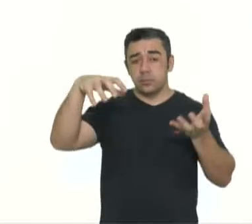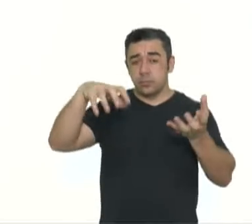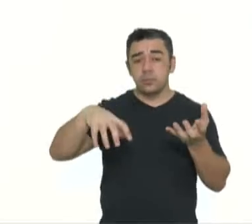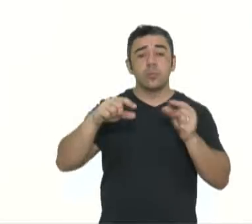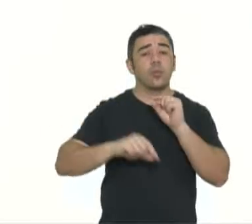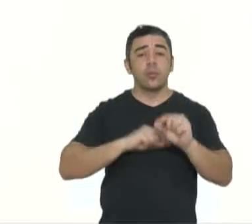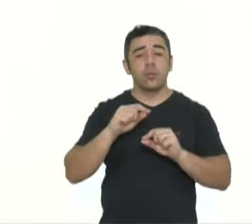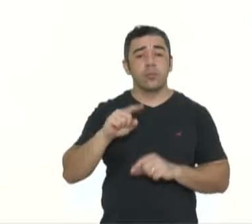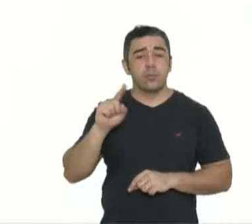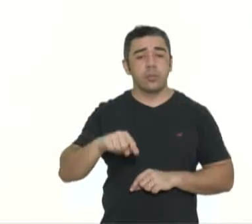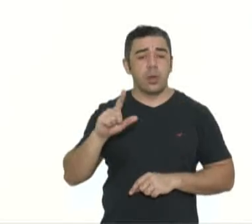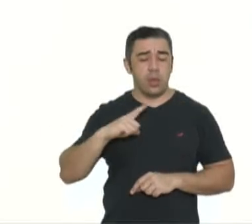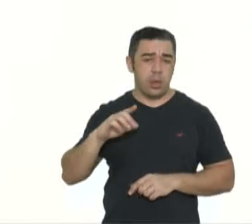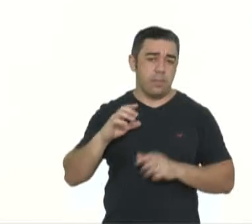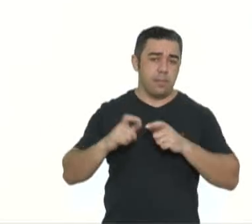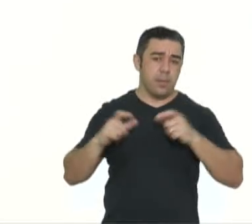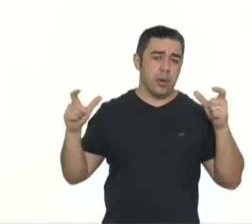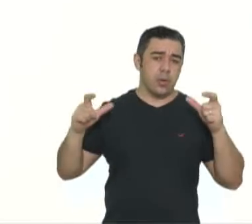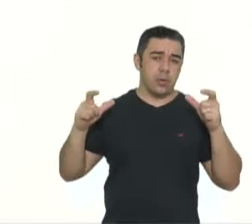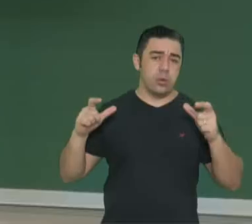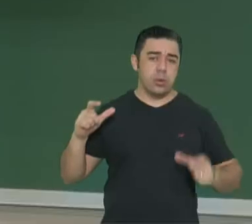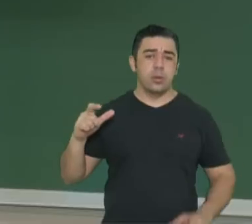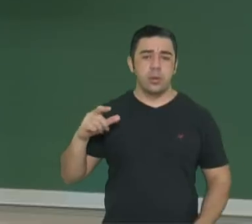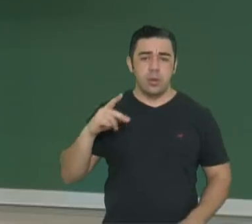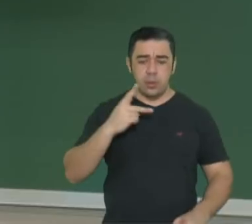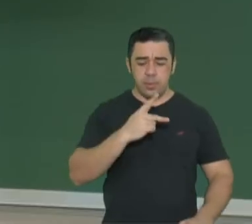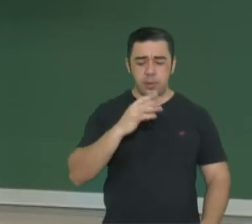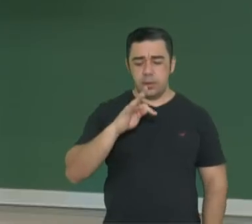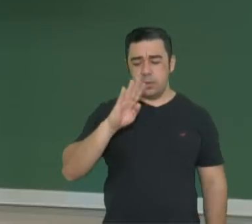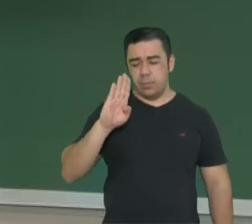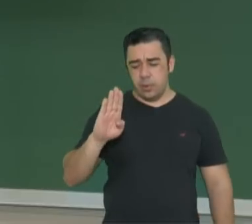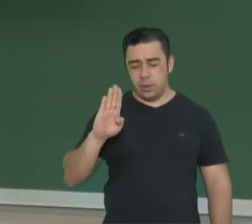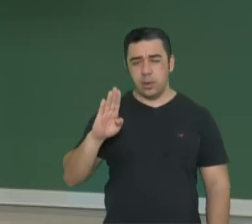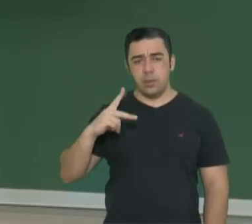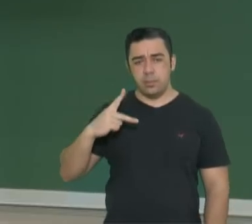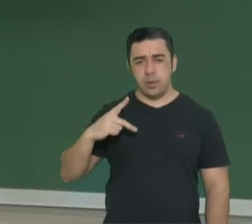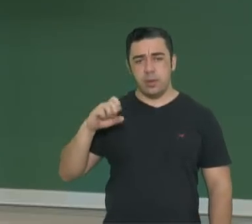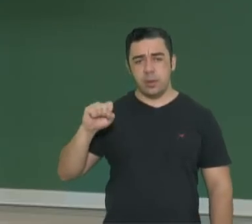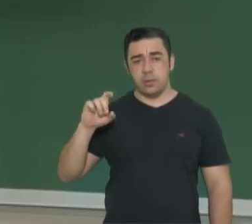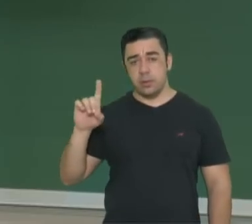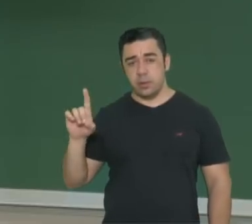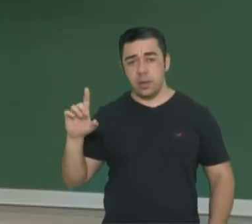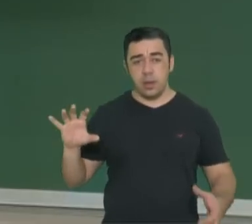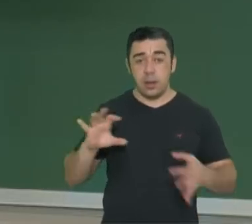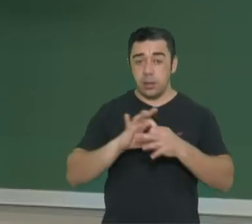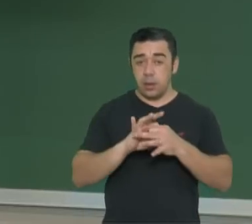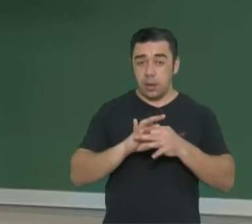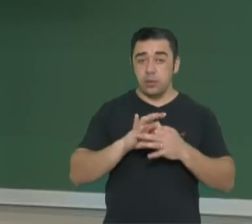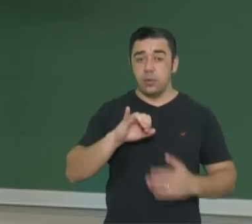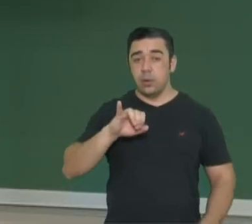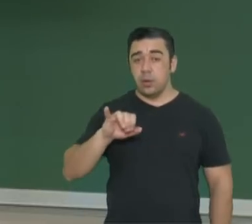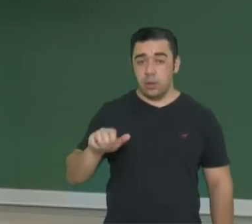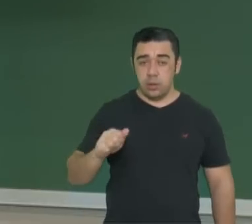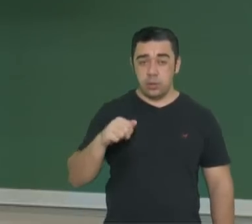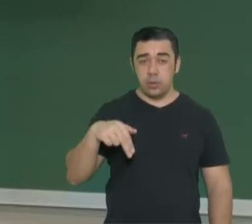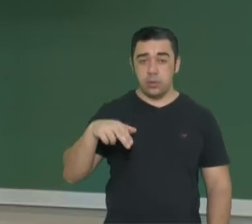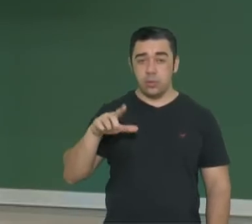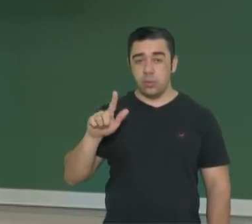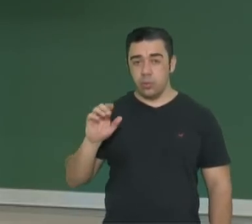dominado pela oposição, lá do PTB e do PSD, ligados ao Jango.